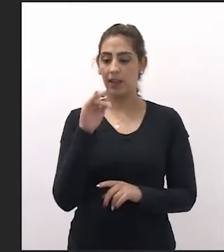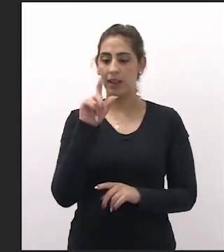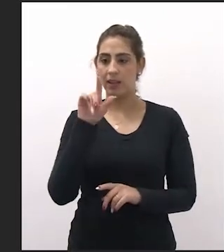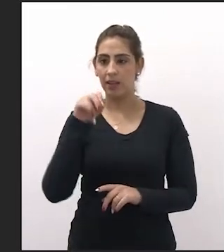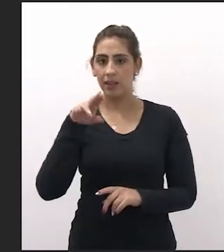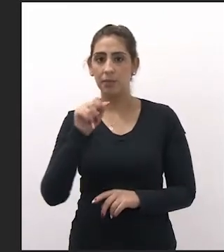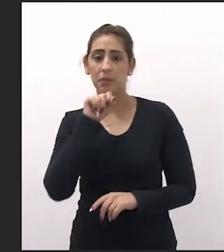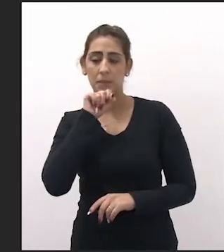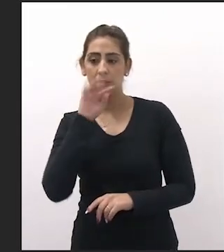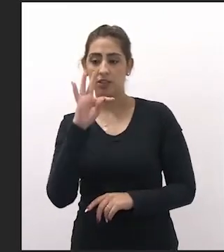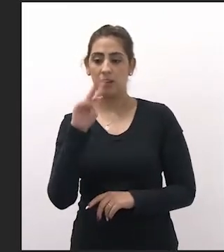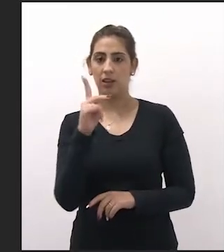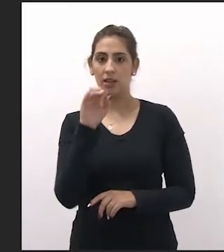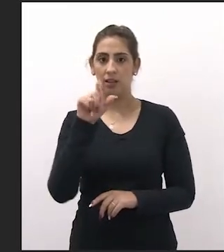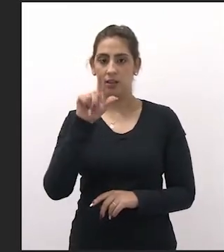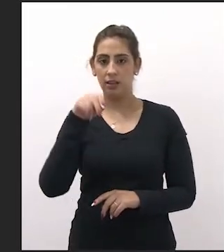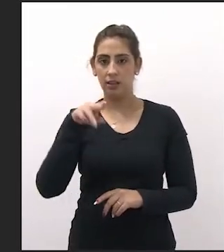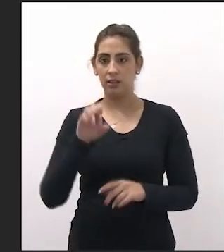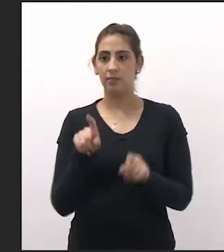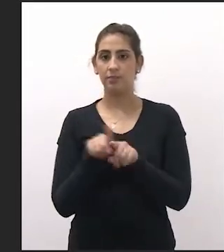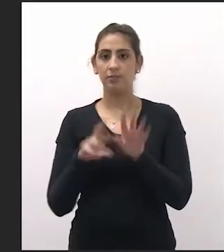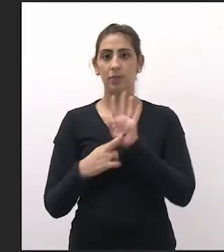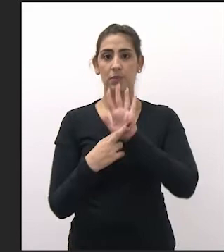de Tailane. Então, assim, é uma